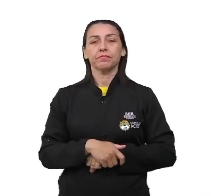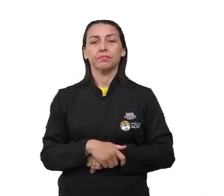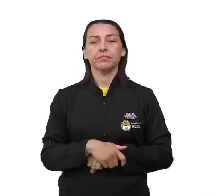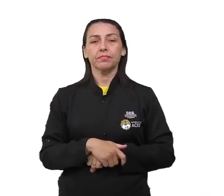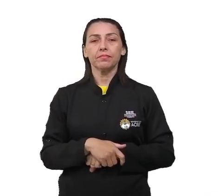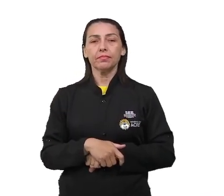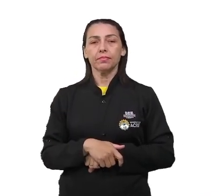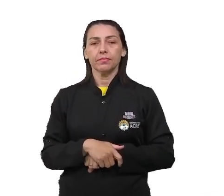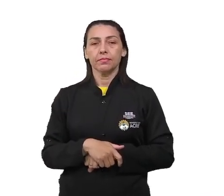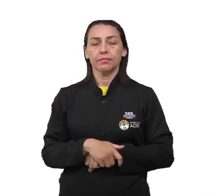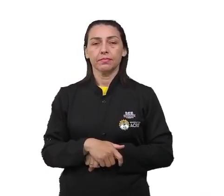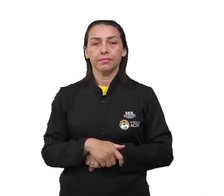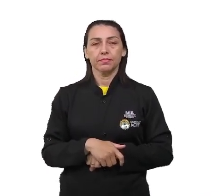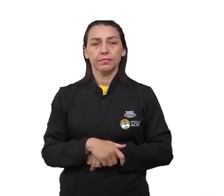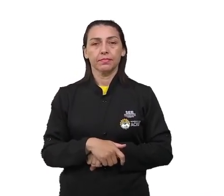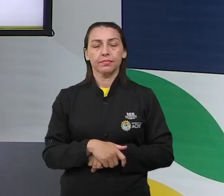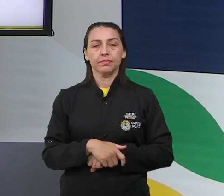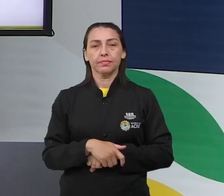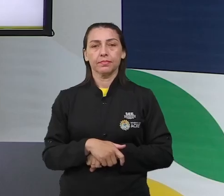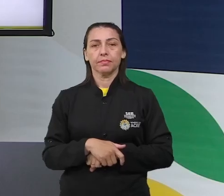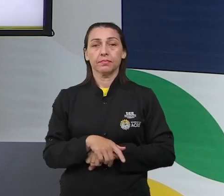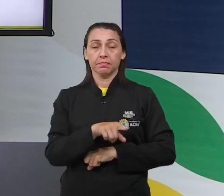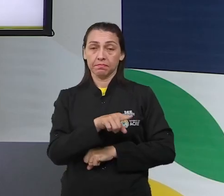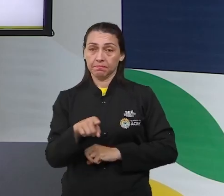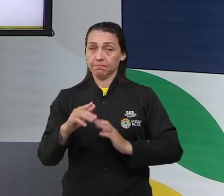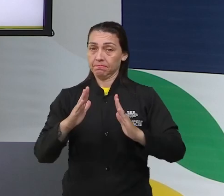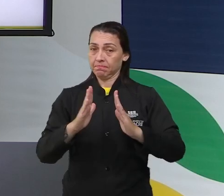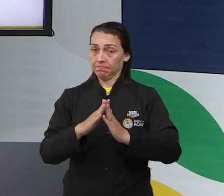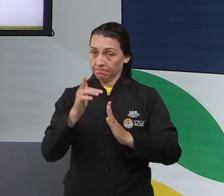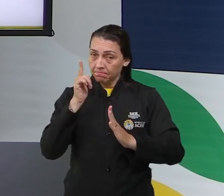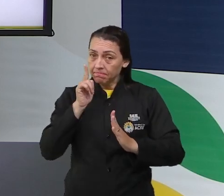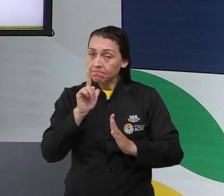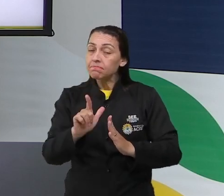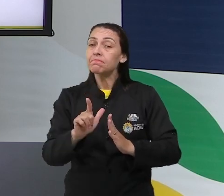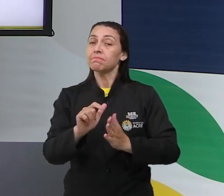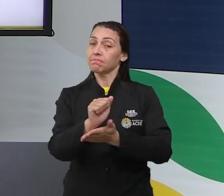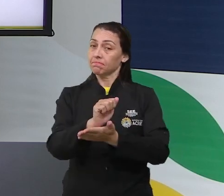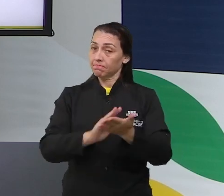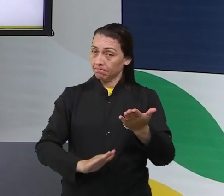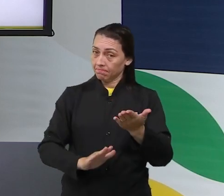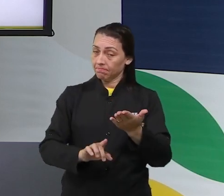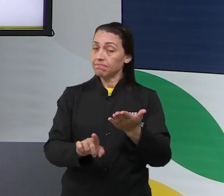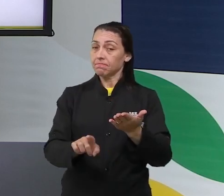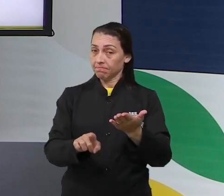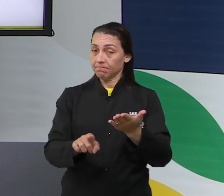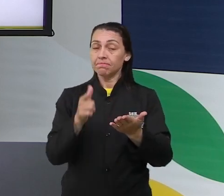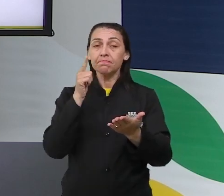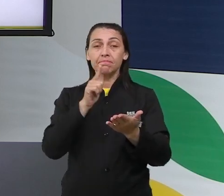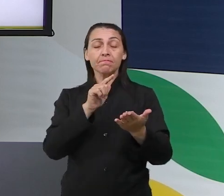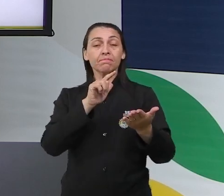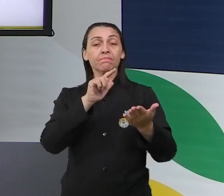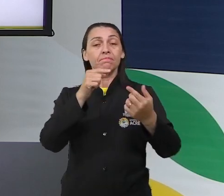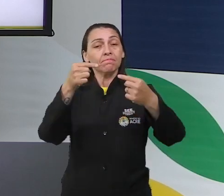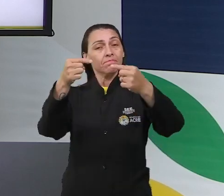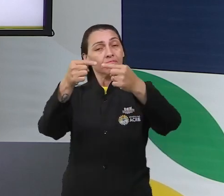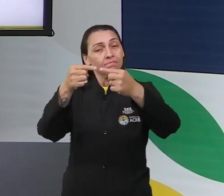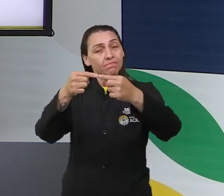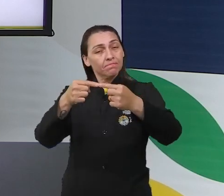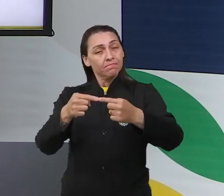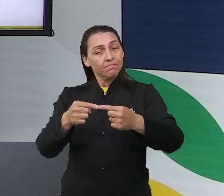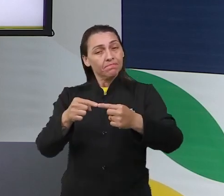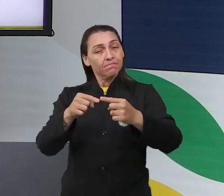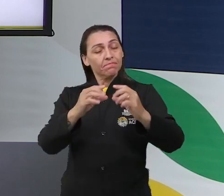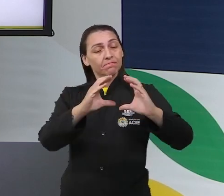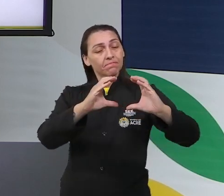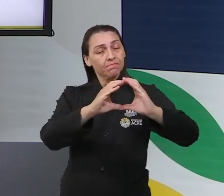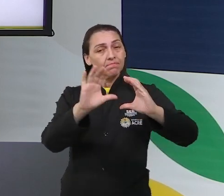deve ser um pouquinho menor. Então, vocês aí em casa acertaram a nossa questão? Será que vocês conseguiram associar cada bola